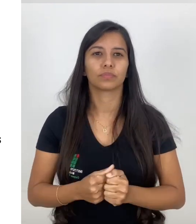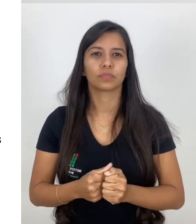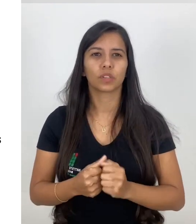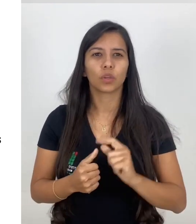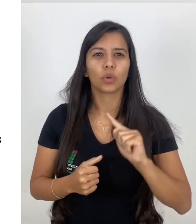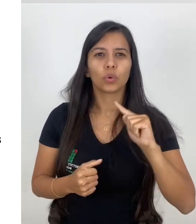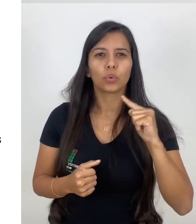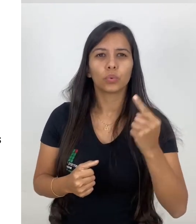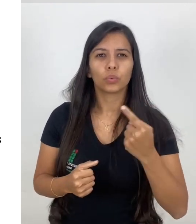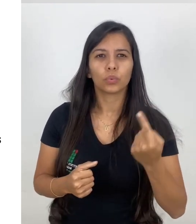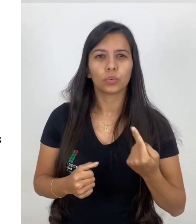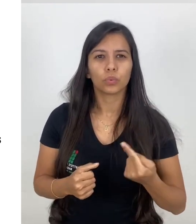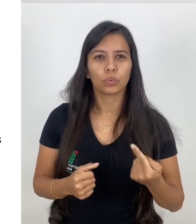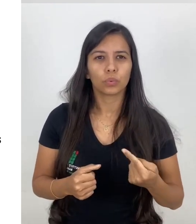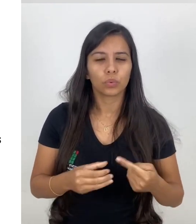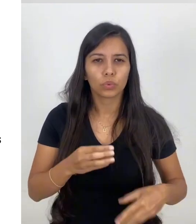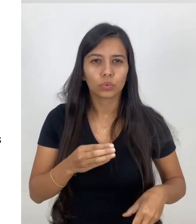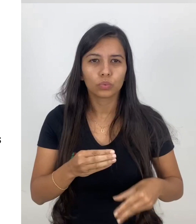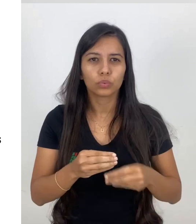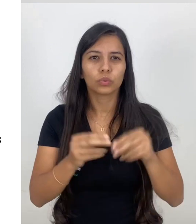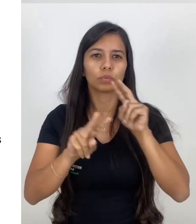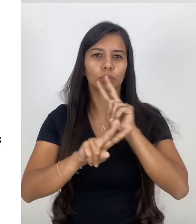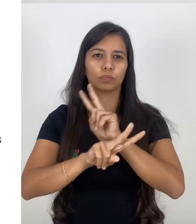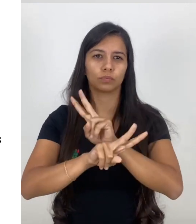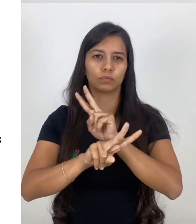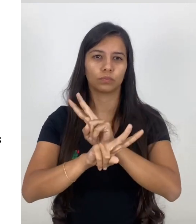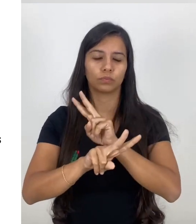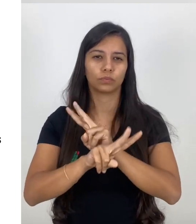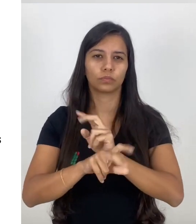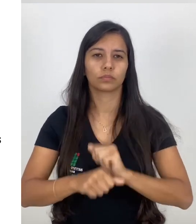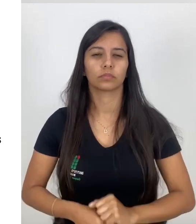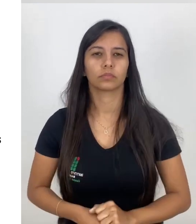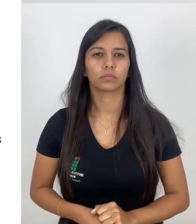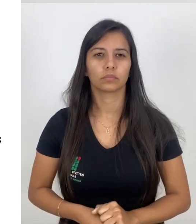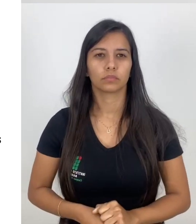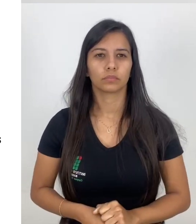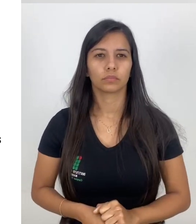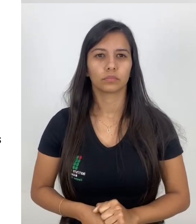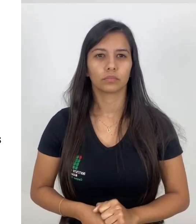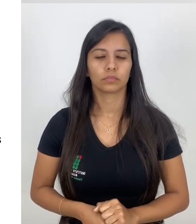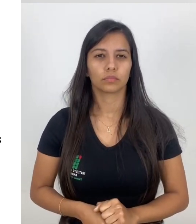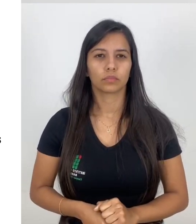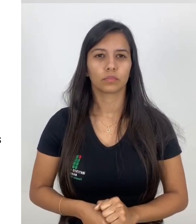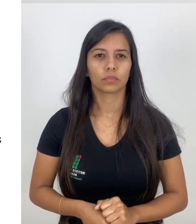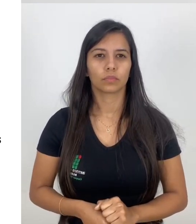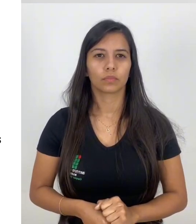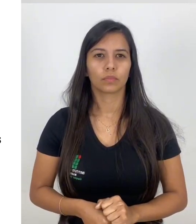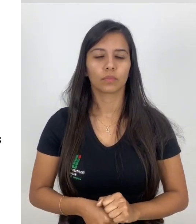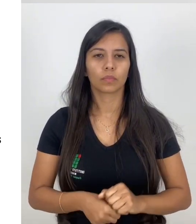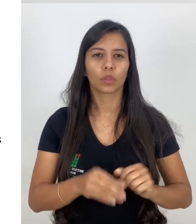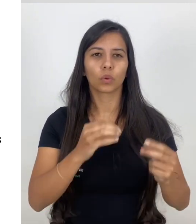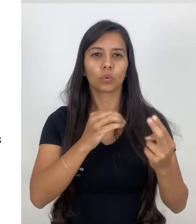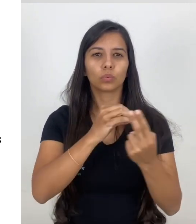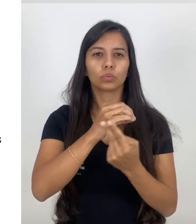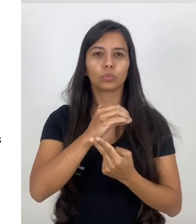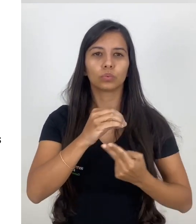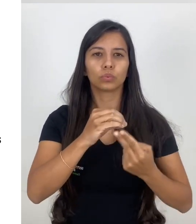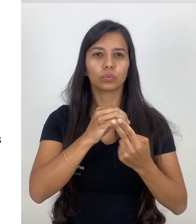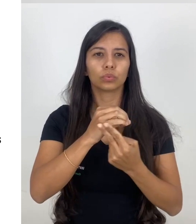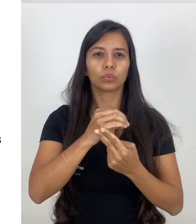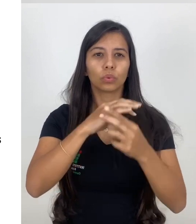gente tem a espiralização ou condensamento dos cromossomos, a gente tem, né, o desaparecimento